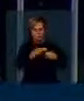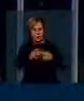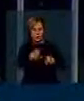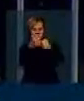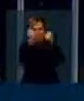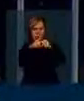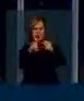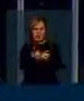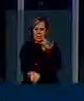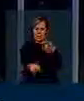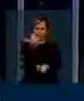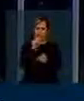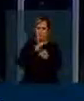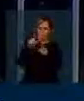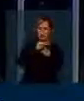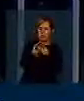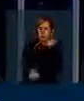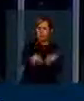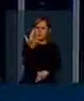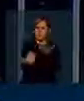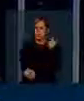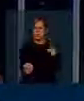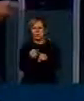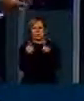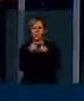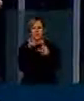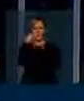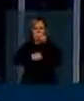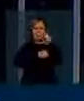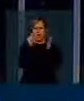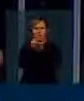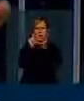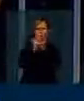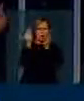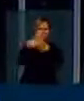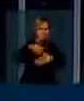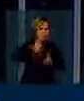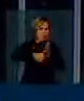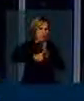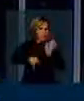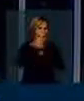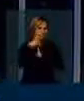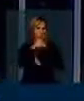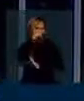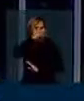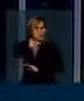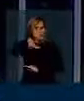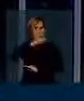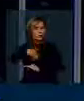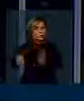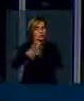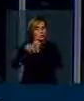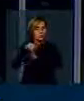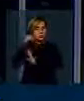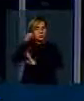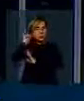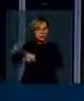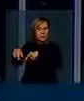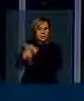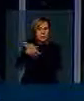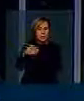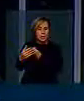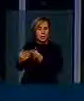queimaram plantações, cercas e apreenderam documentos e pertences desses pequenos proprietários. Isso que eu estou falando